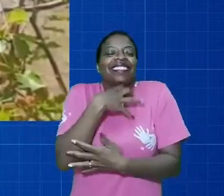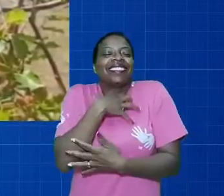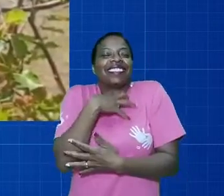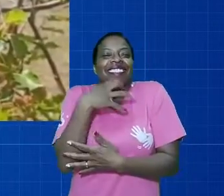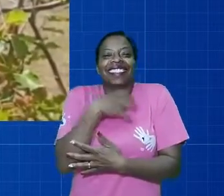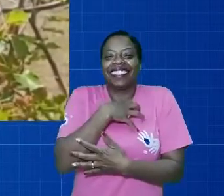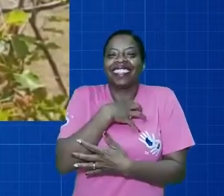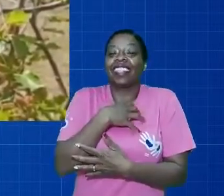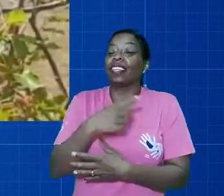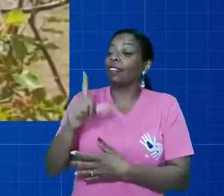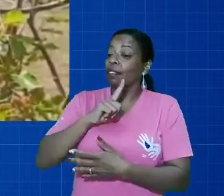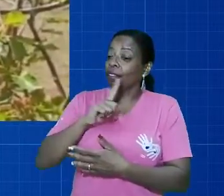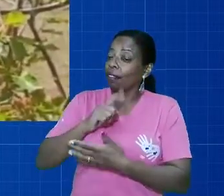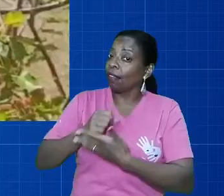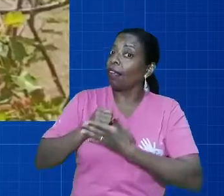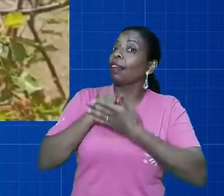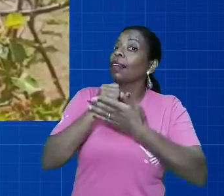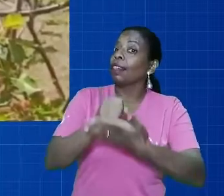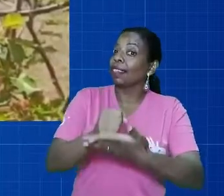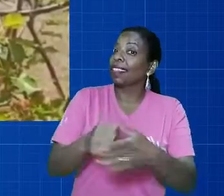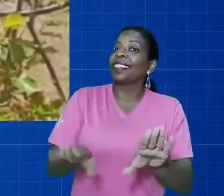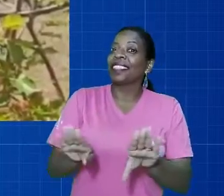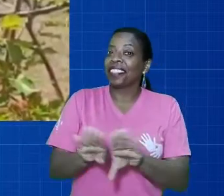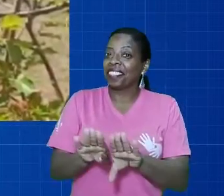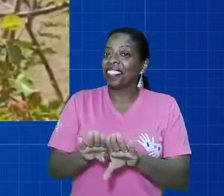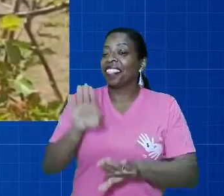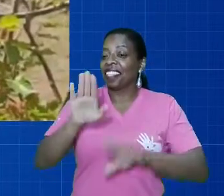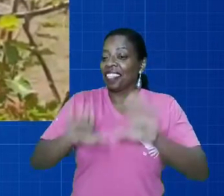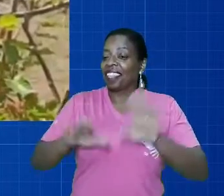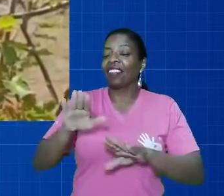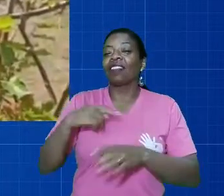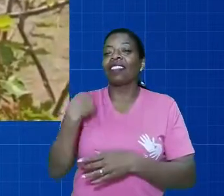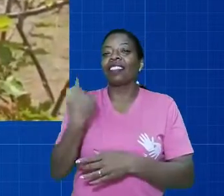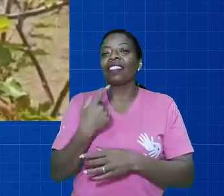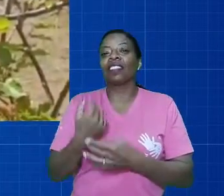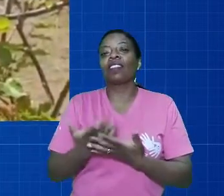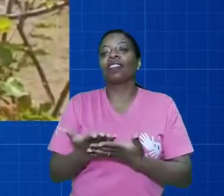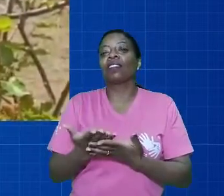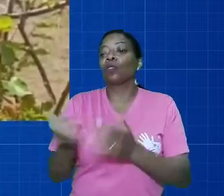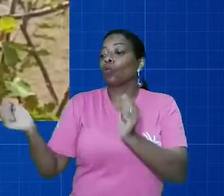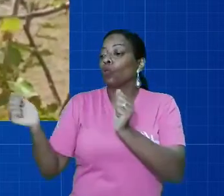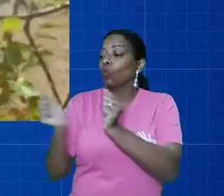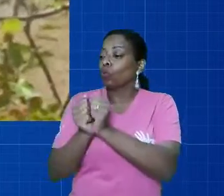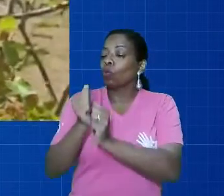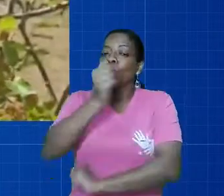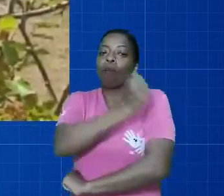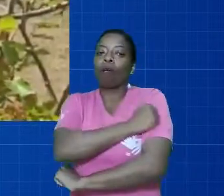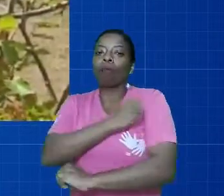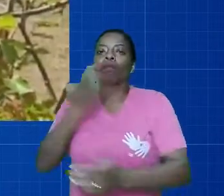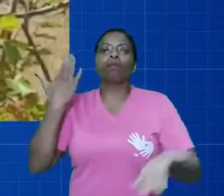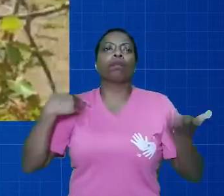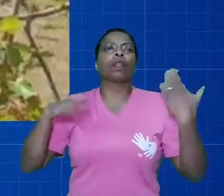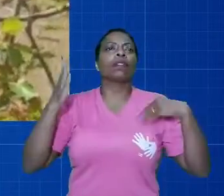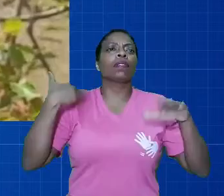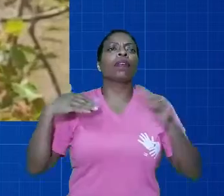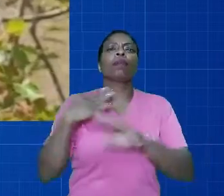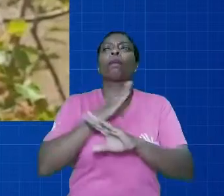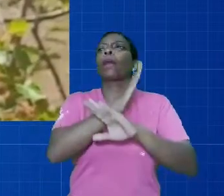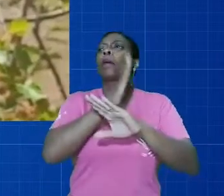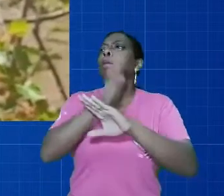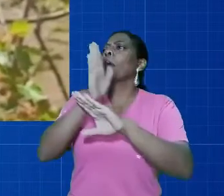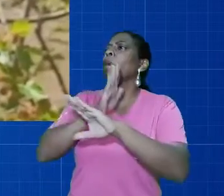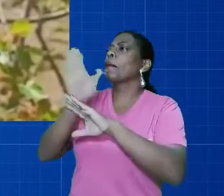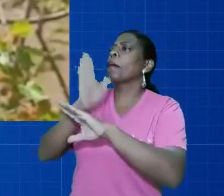encantamento, e a gente teve muito apoio mesmo, muitas vezes a gente saiu com alunos para passeios, para